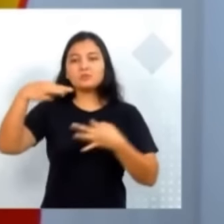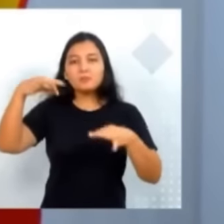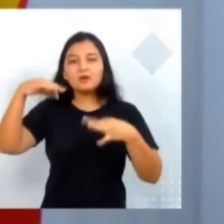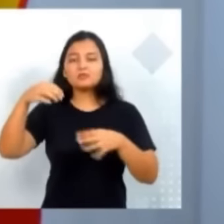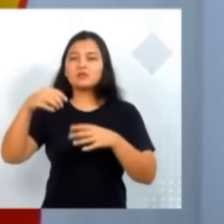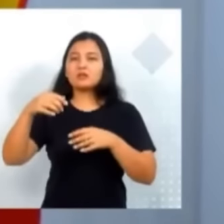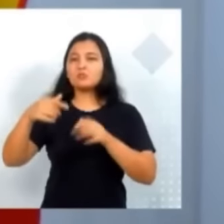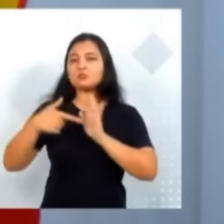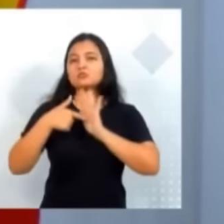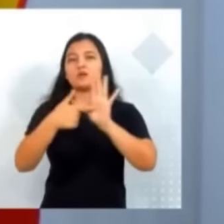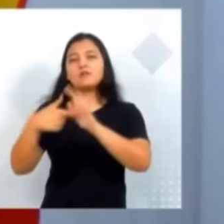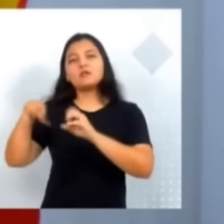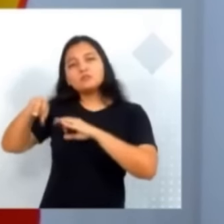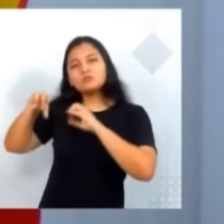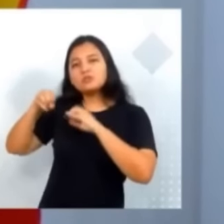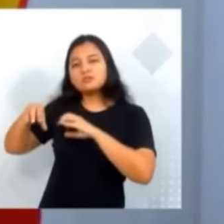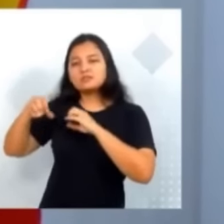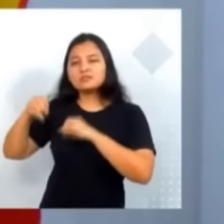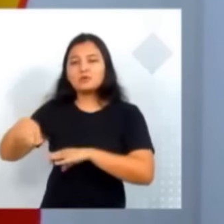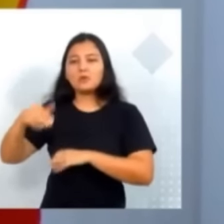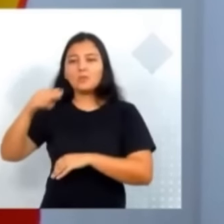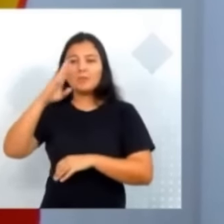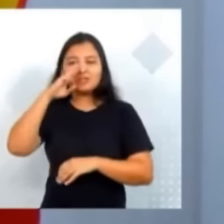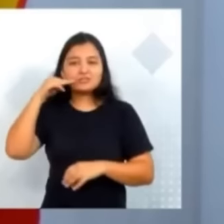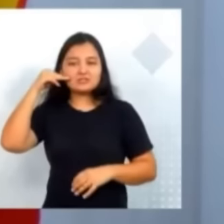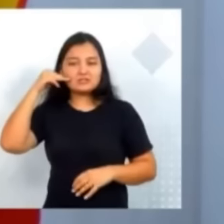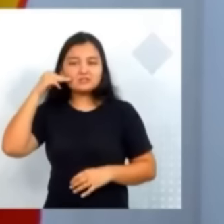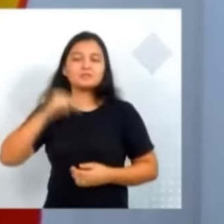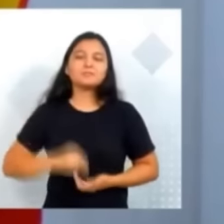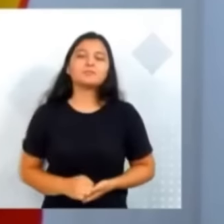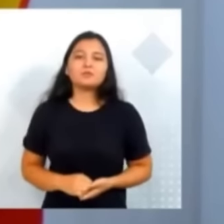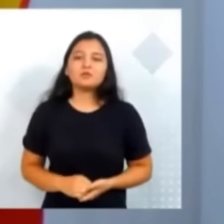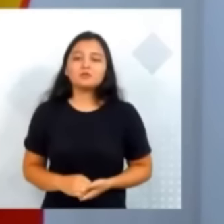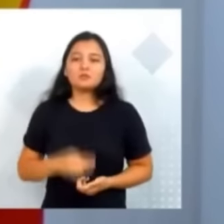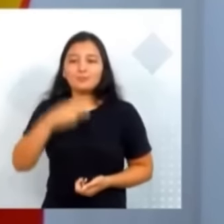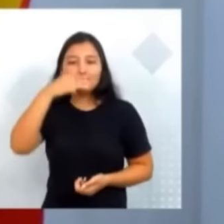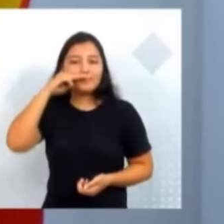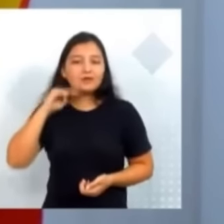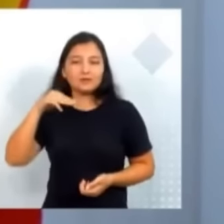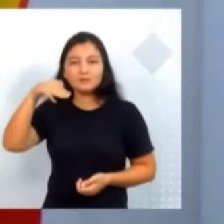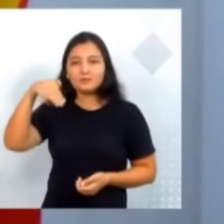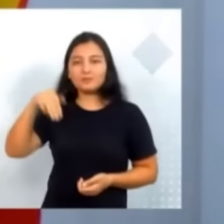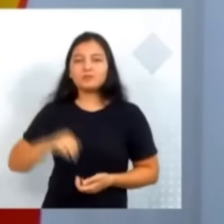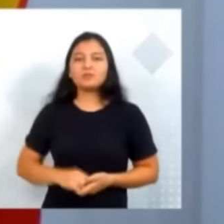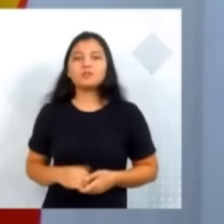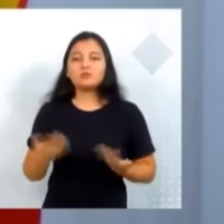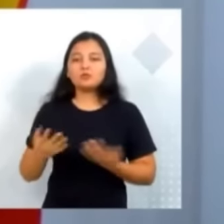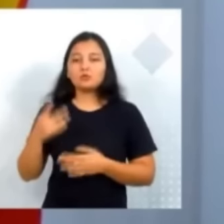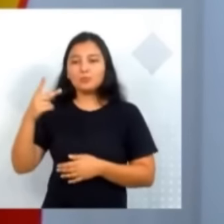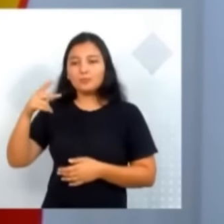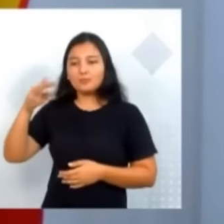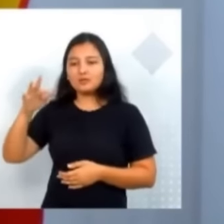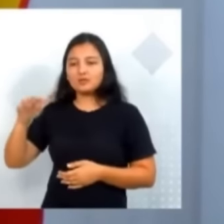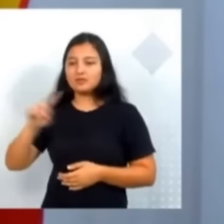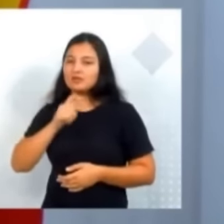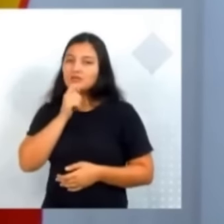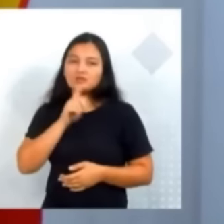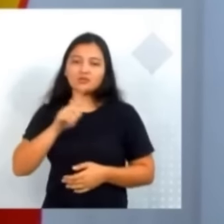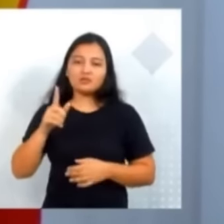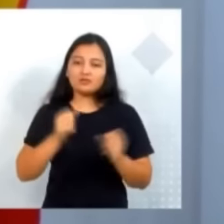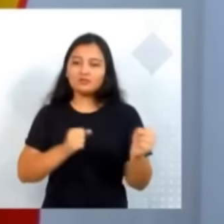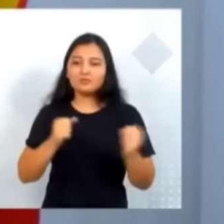marxista para o Brasil. Isso nós estamos falando de 1998, quando o PT ainda não estava no poder em nível